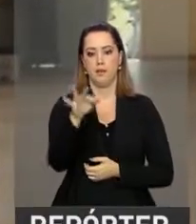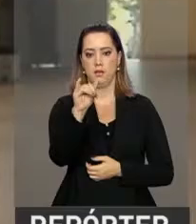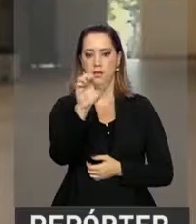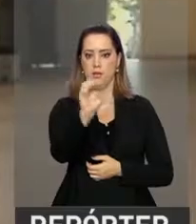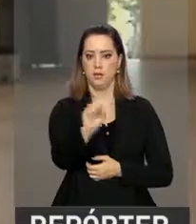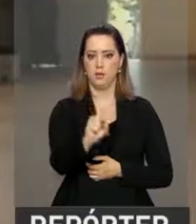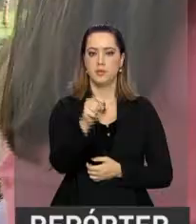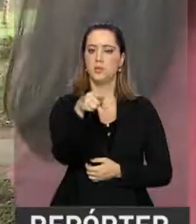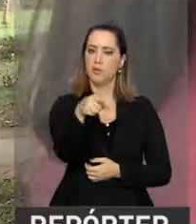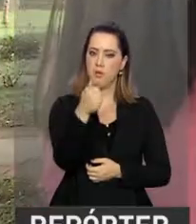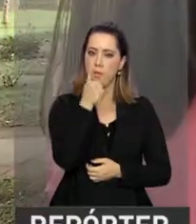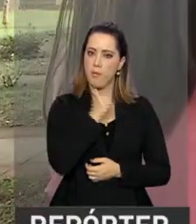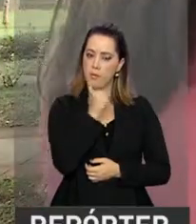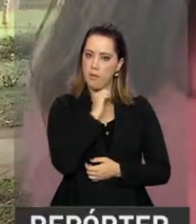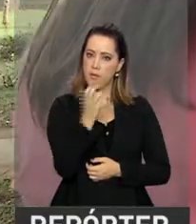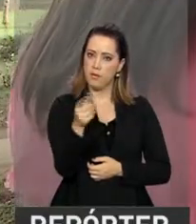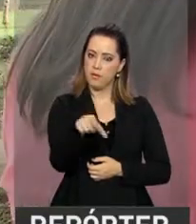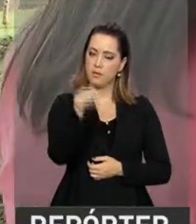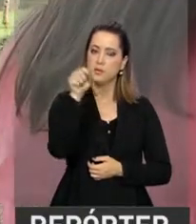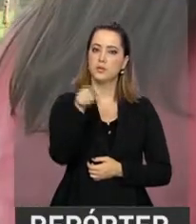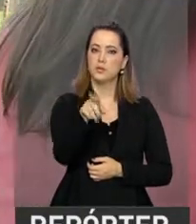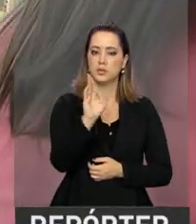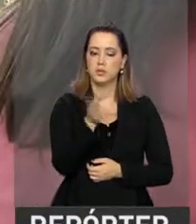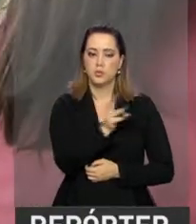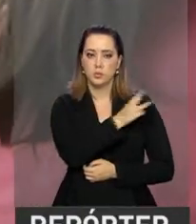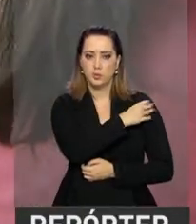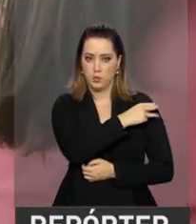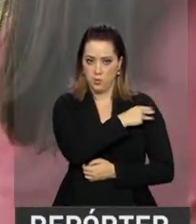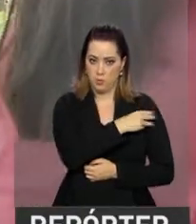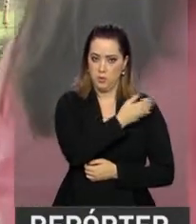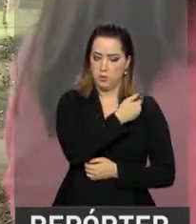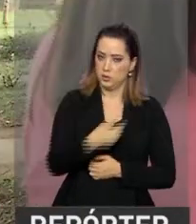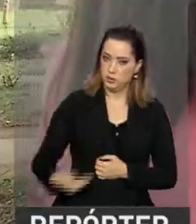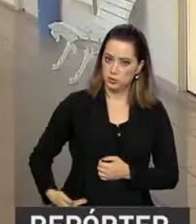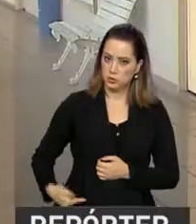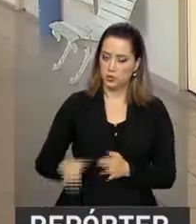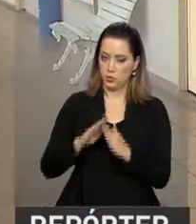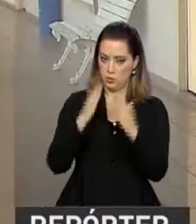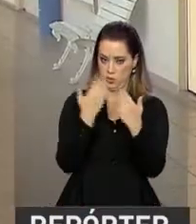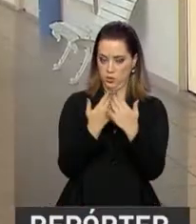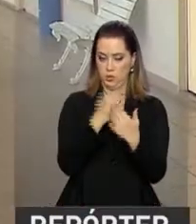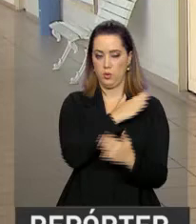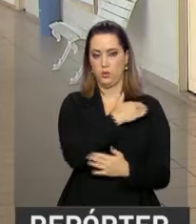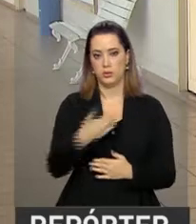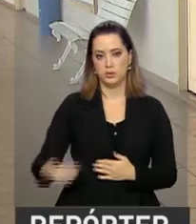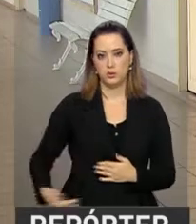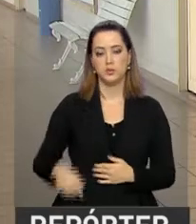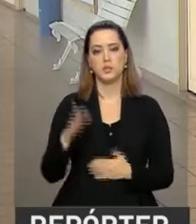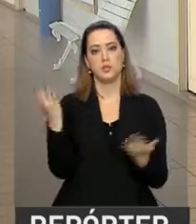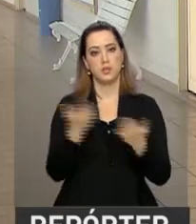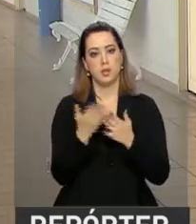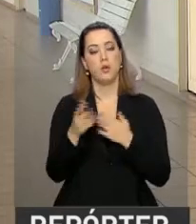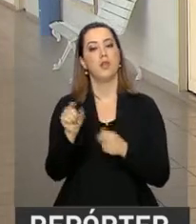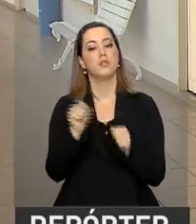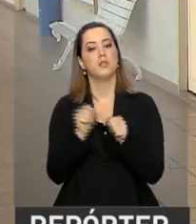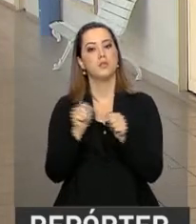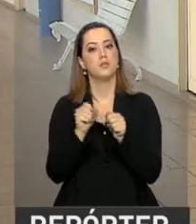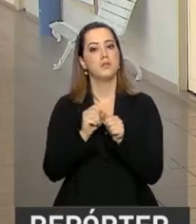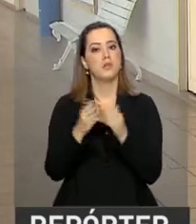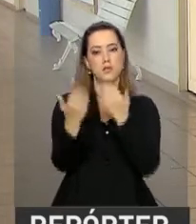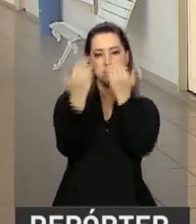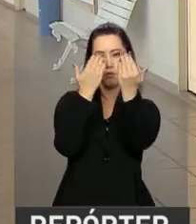escolhida por Caroline. Ela fez o ensino médio em escola pública e, com o financiamento, cursa o quinto semestre de psicologia em